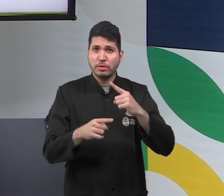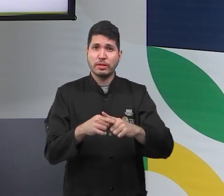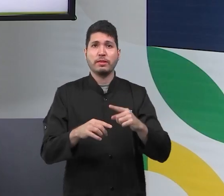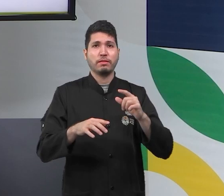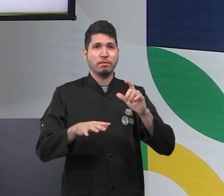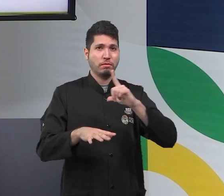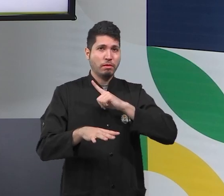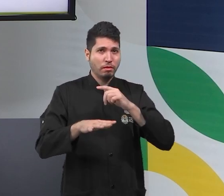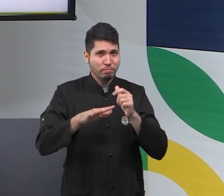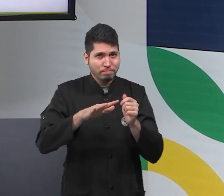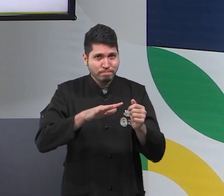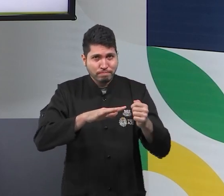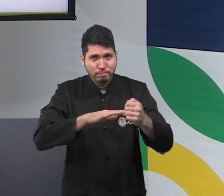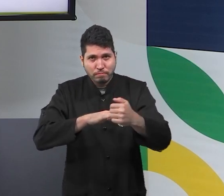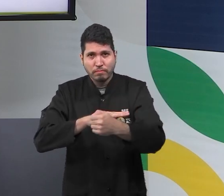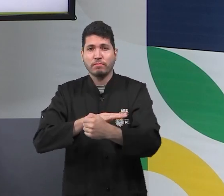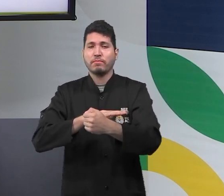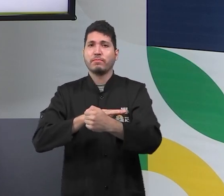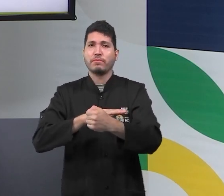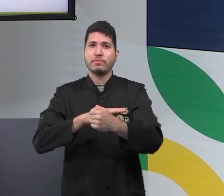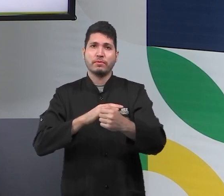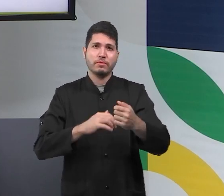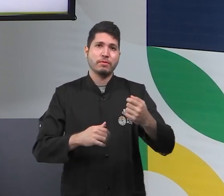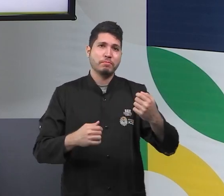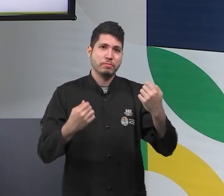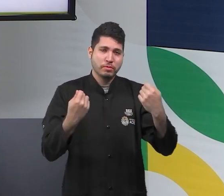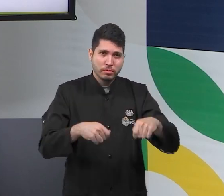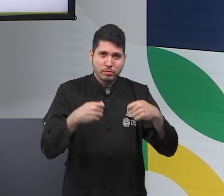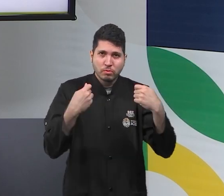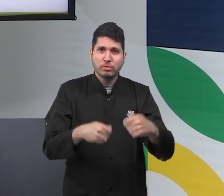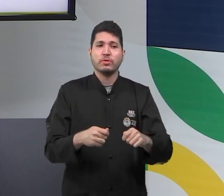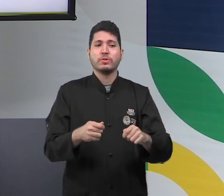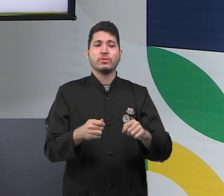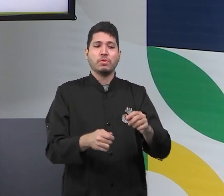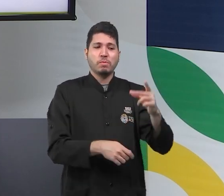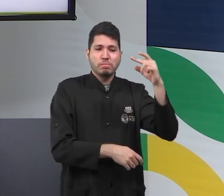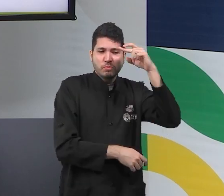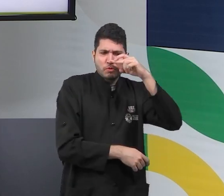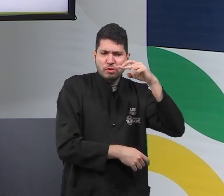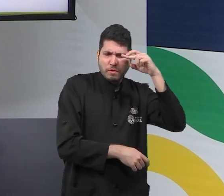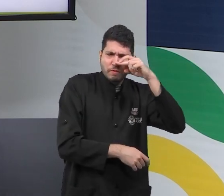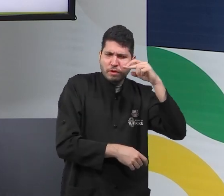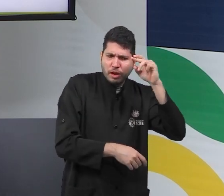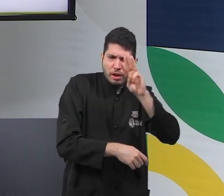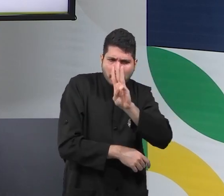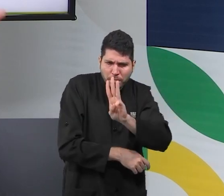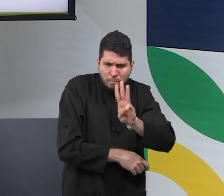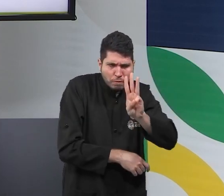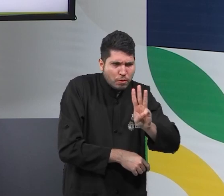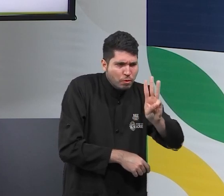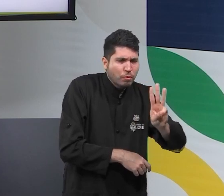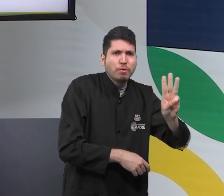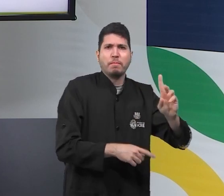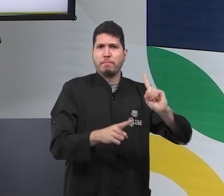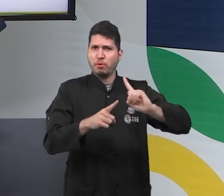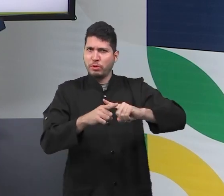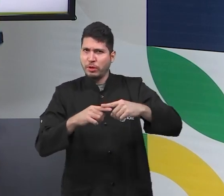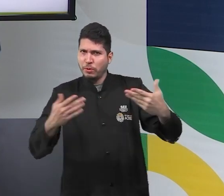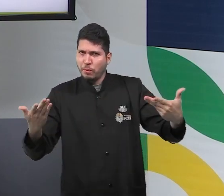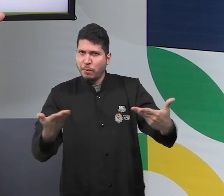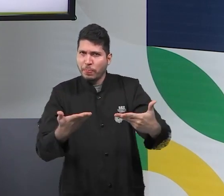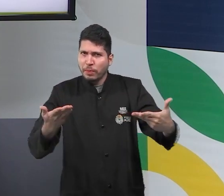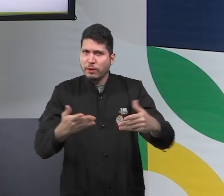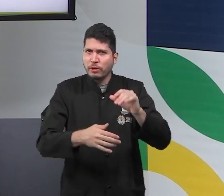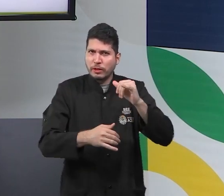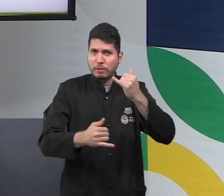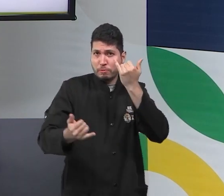que são as notícias falsas. Então, nós temos que analisar a fonte da notícia, né? Porque numa era digital, onde as